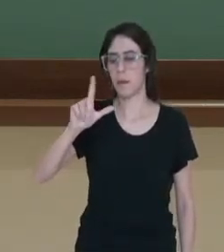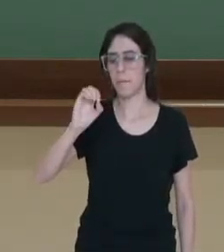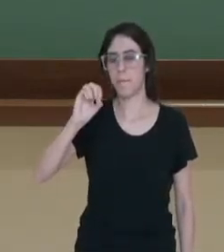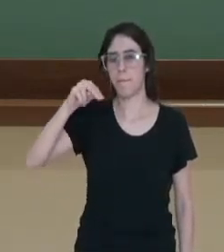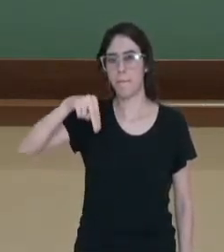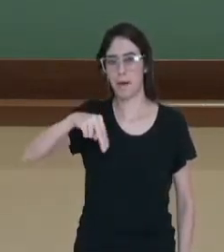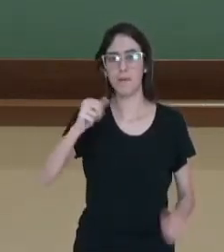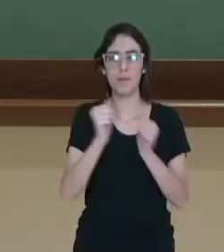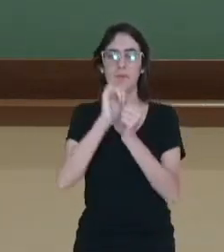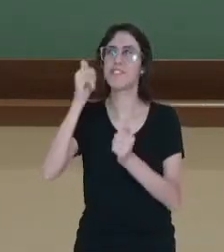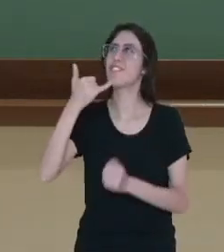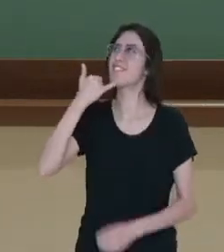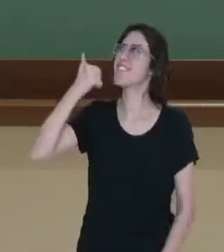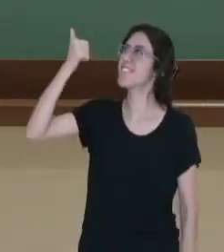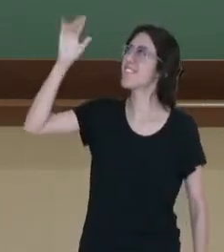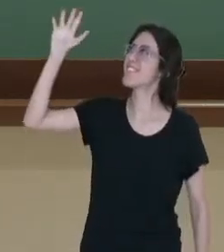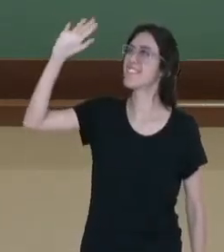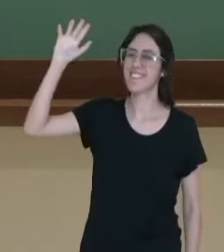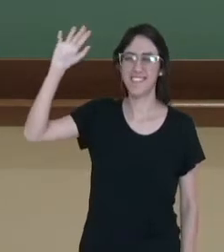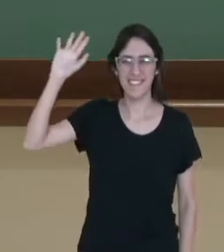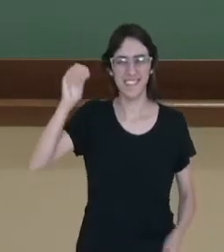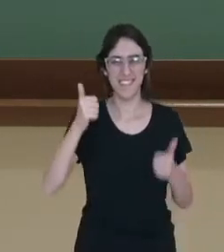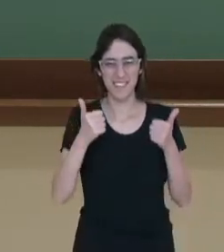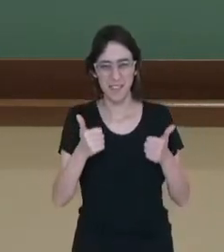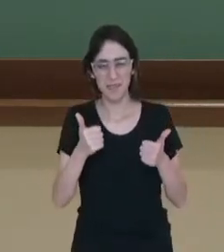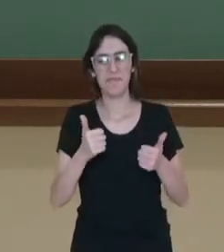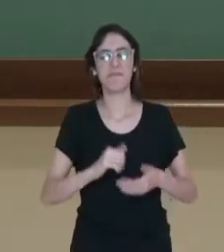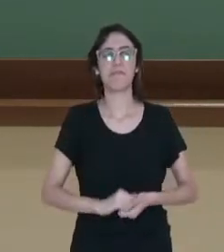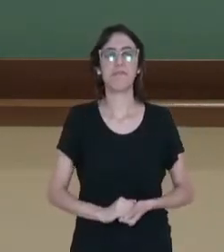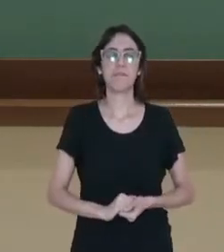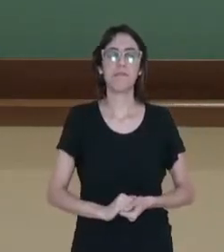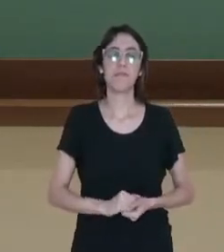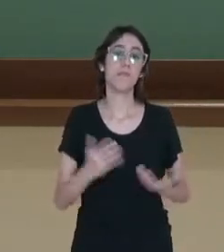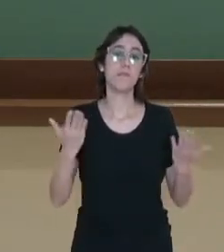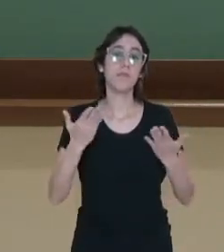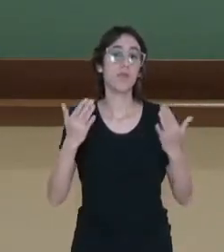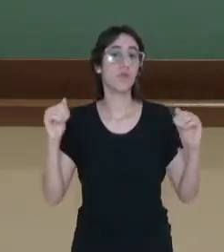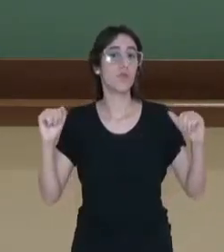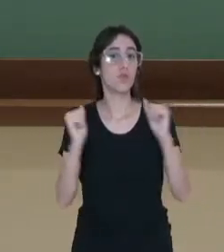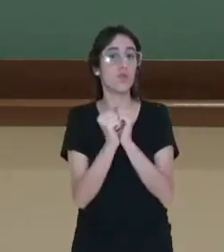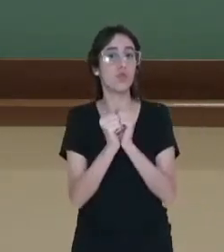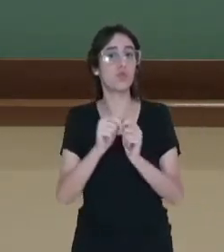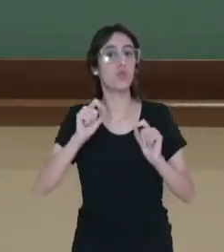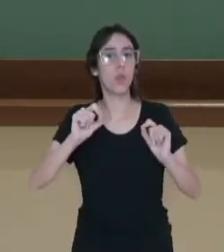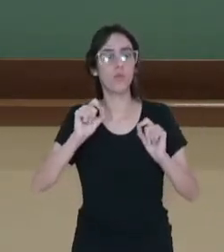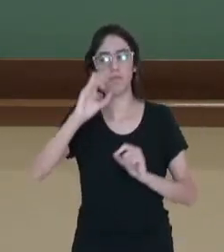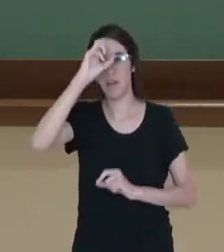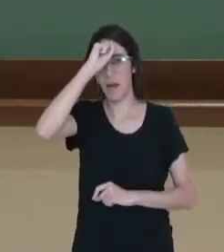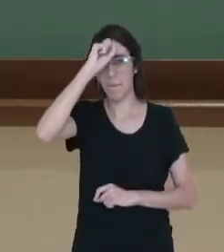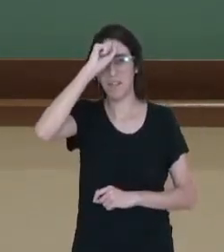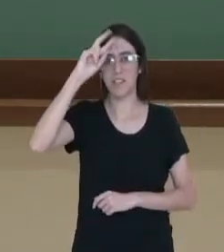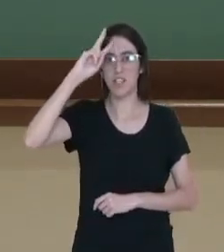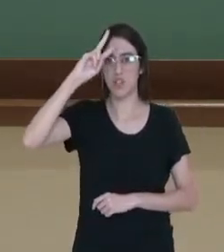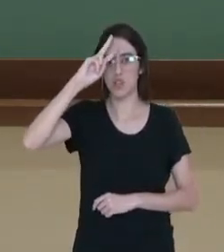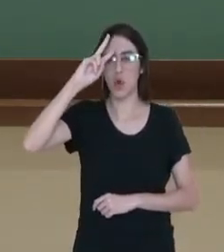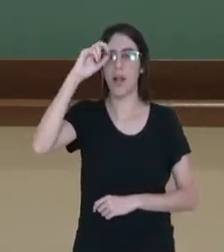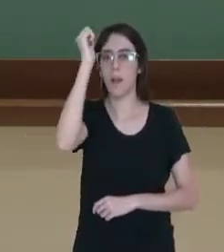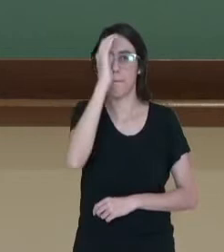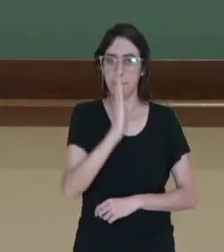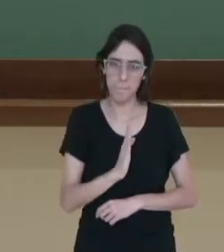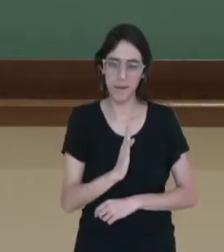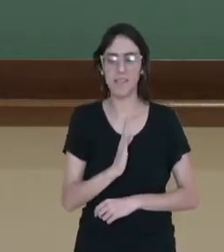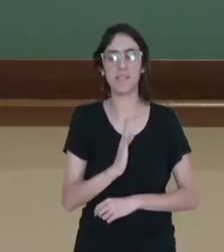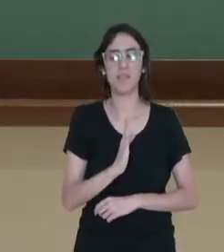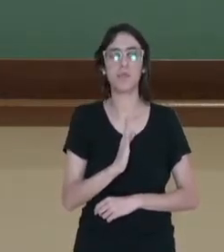está conosco a Jéssica. Dê um oi para ela. E nós vamos juntos viajar pela história do Brasil durante